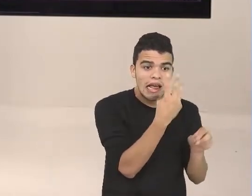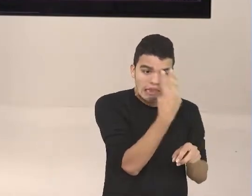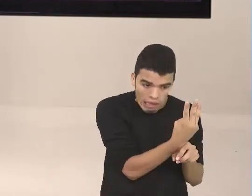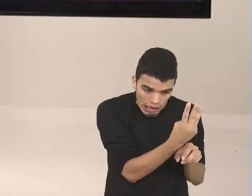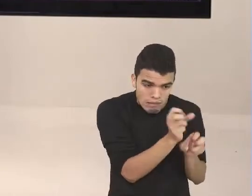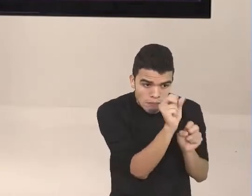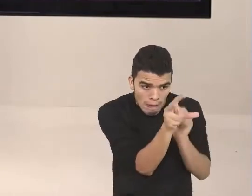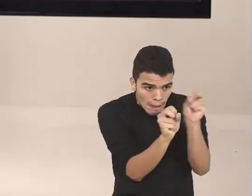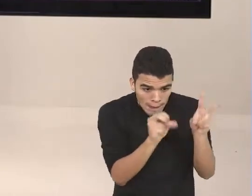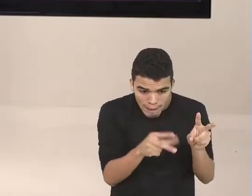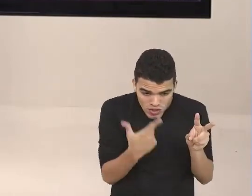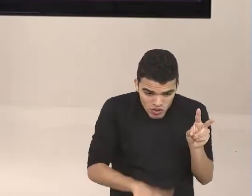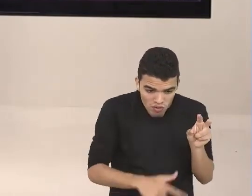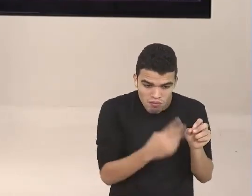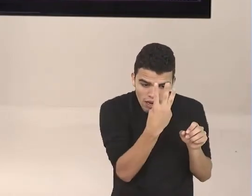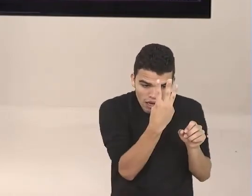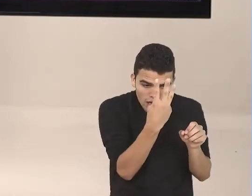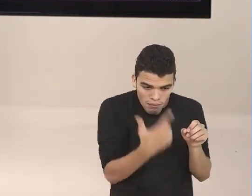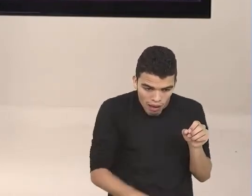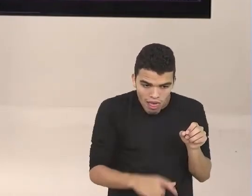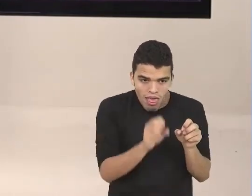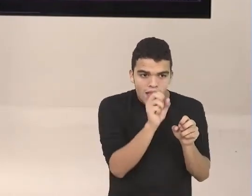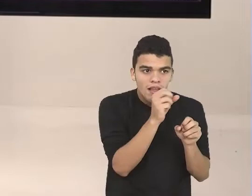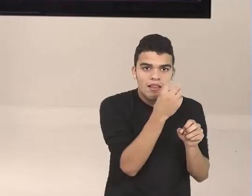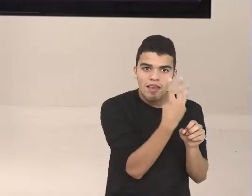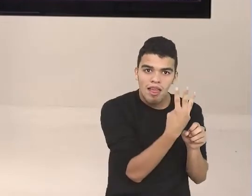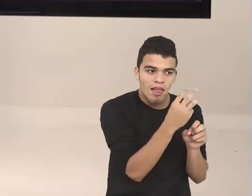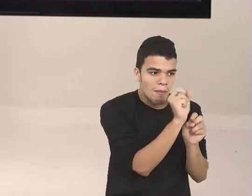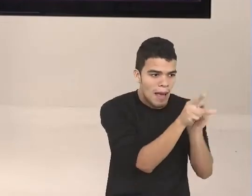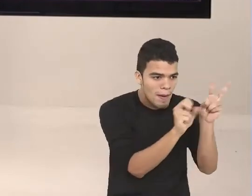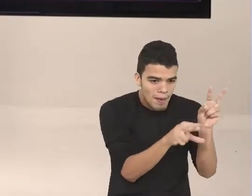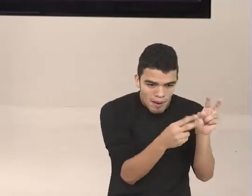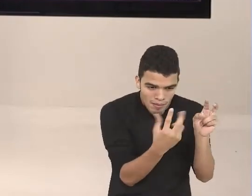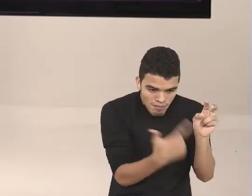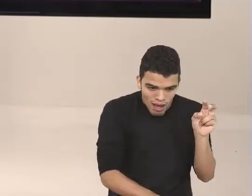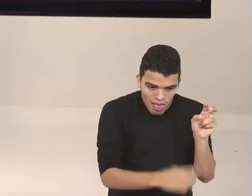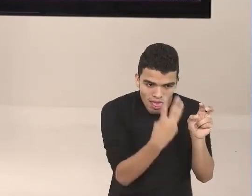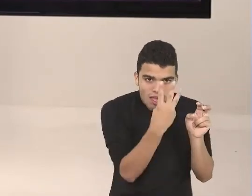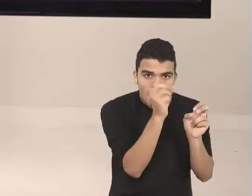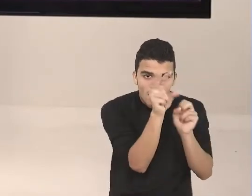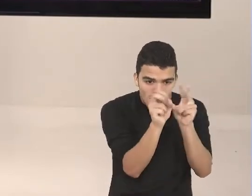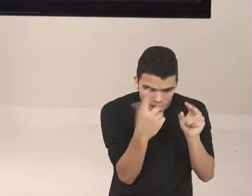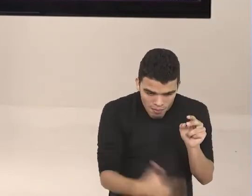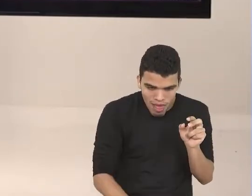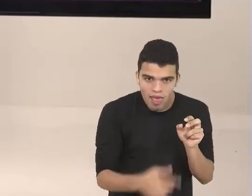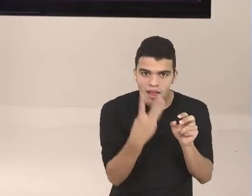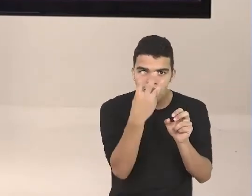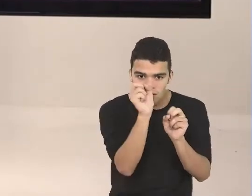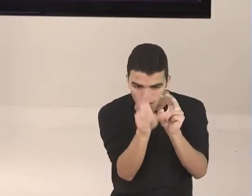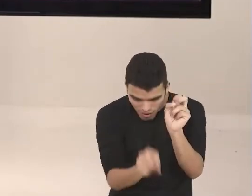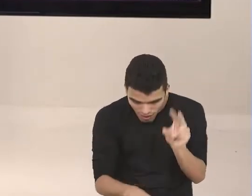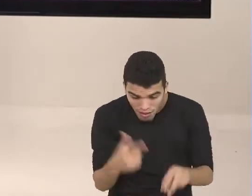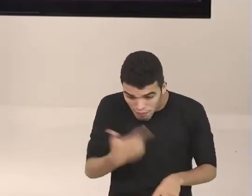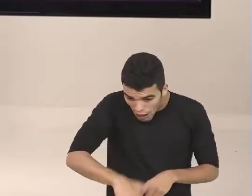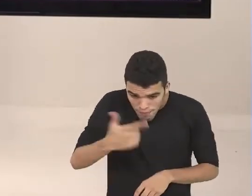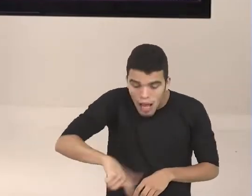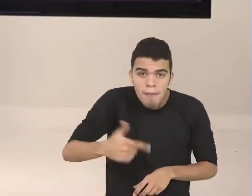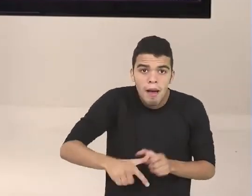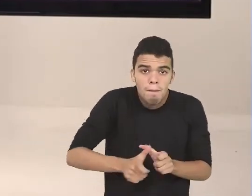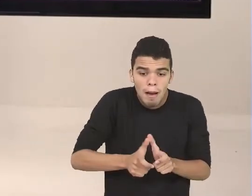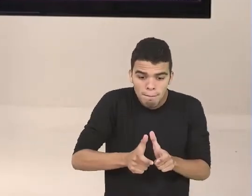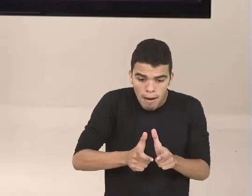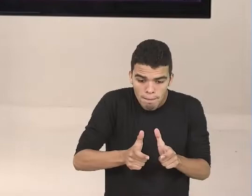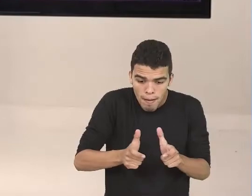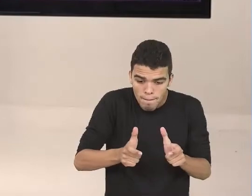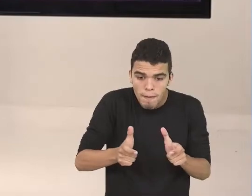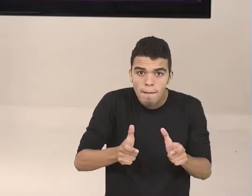pessoas vão infectar mais outras 3 pessoas. E assim vai. Quanto mais pessoas estiverem doentes e transmitindo, mais essa doença vai se